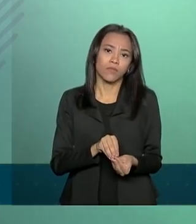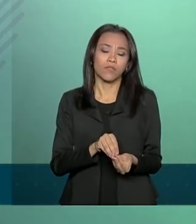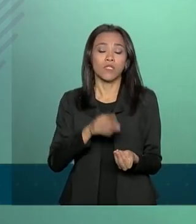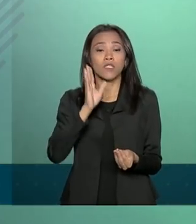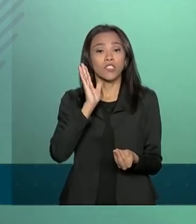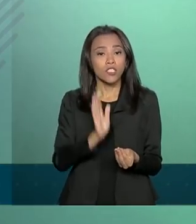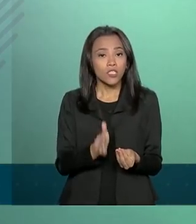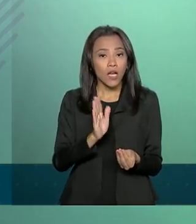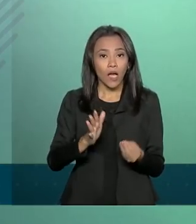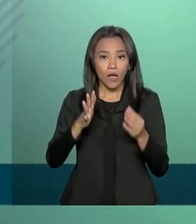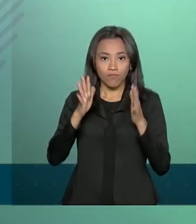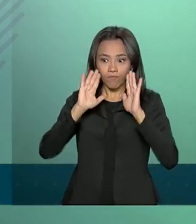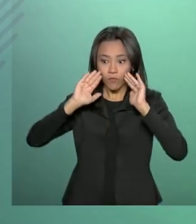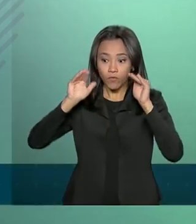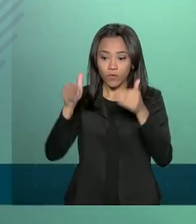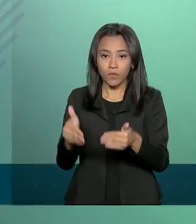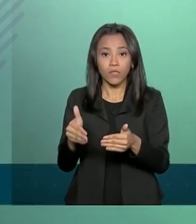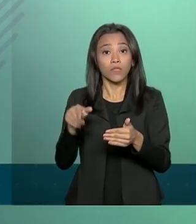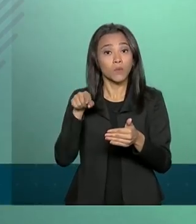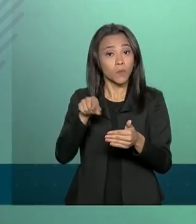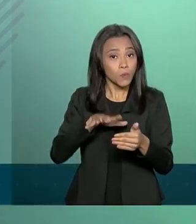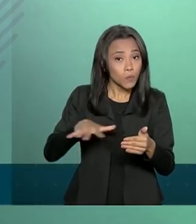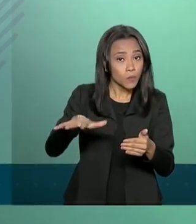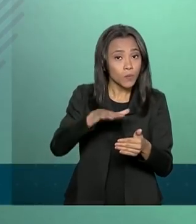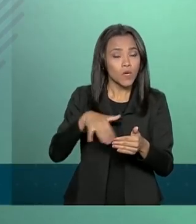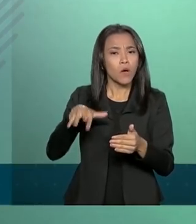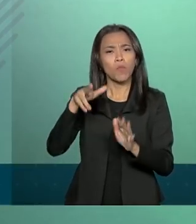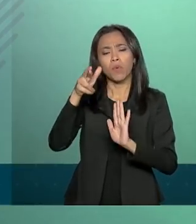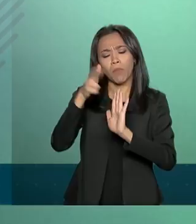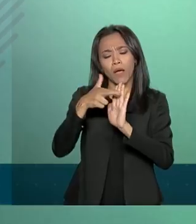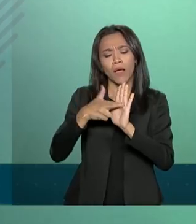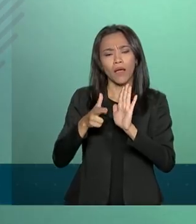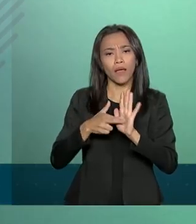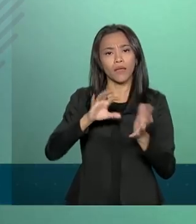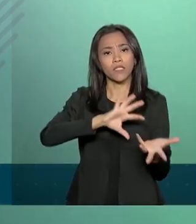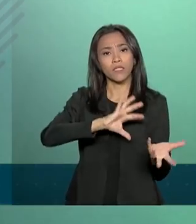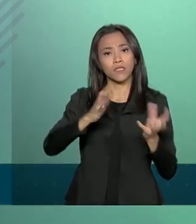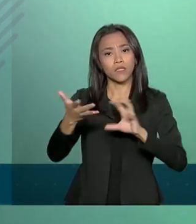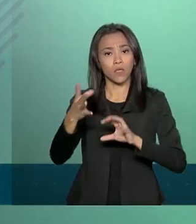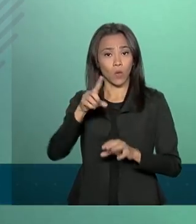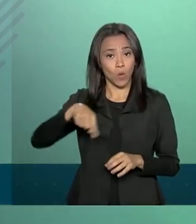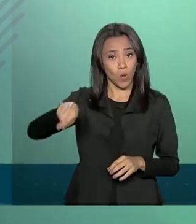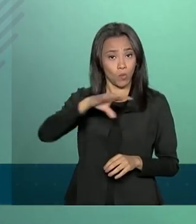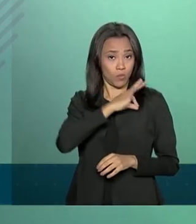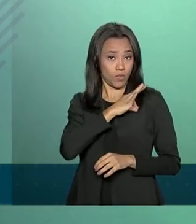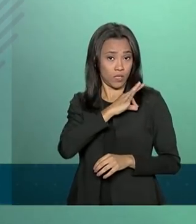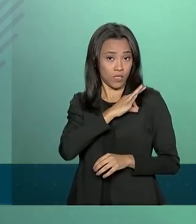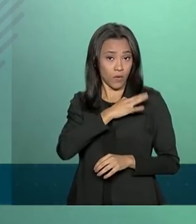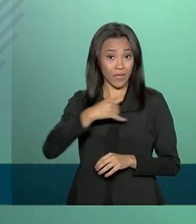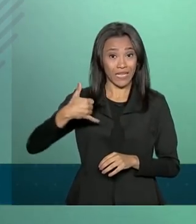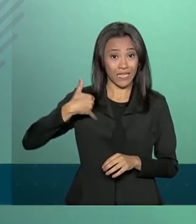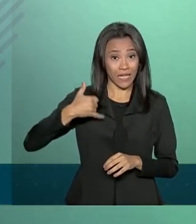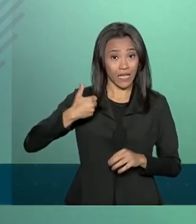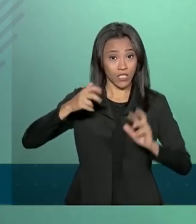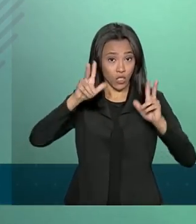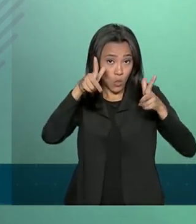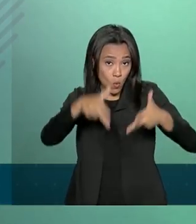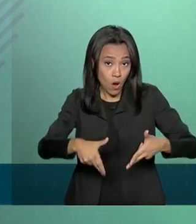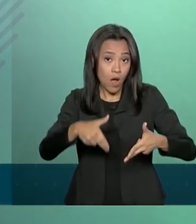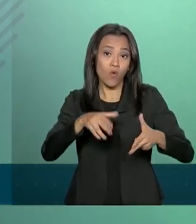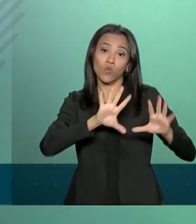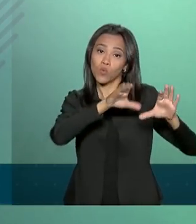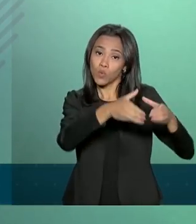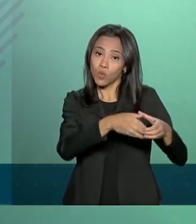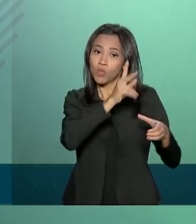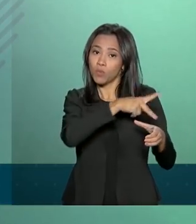priorizada a categoria por uma regra de transição para o policial com idade igual à dos professores